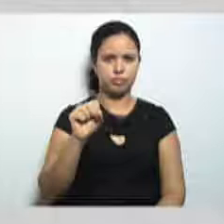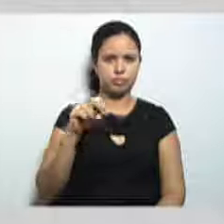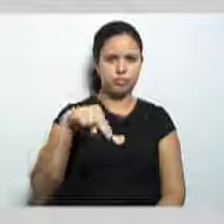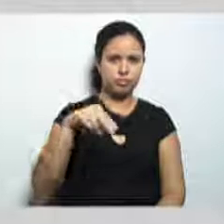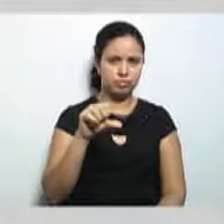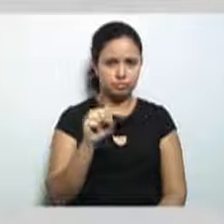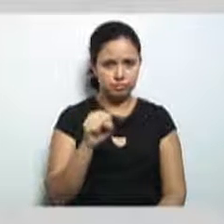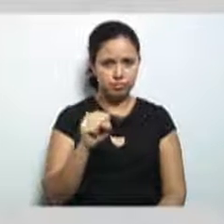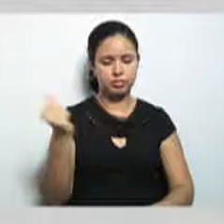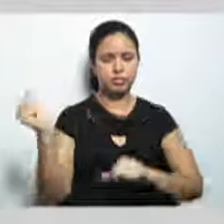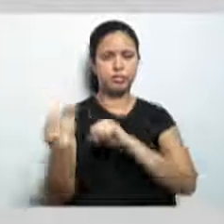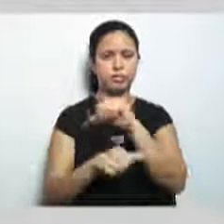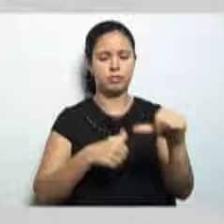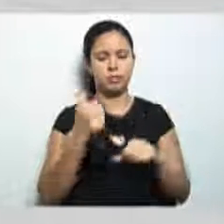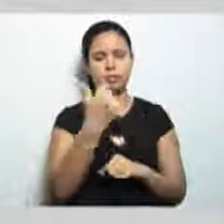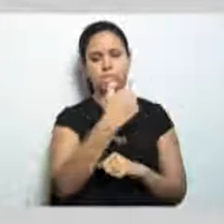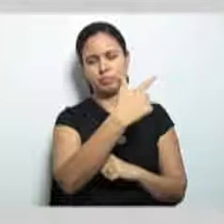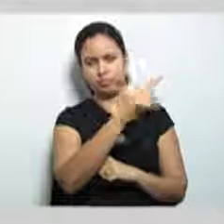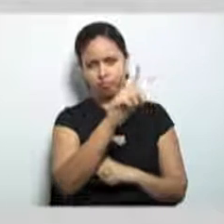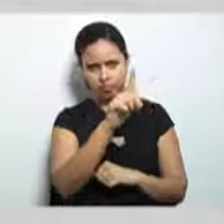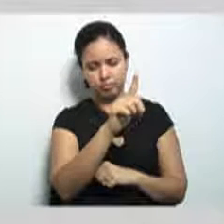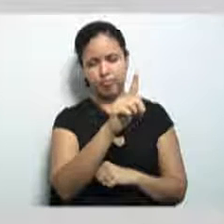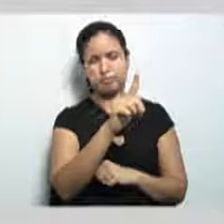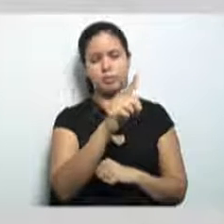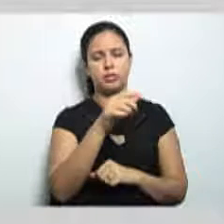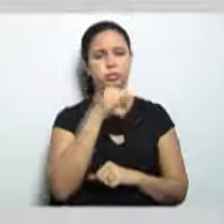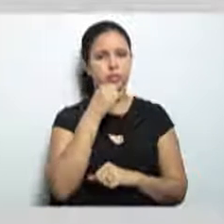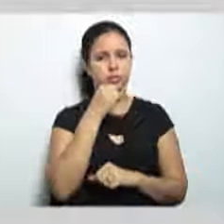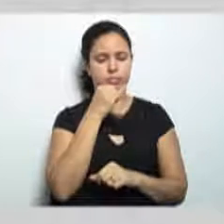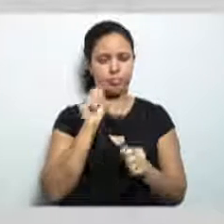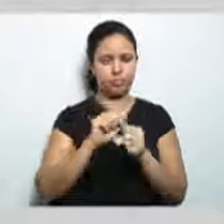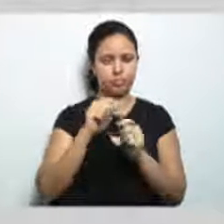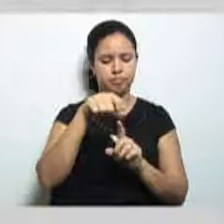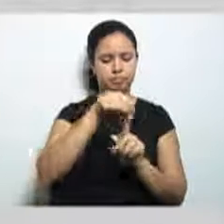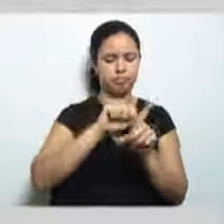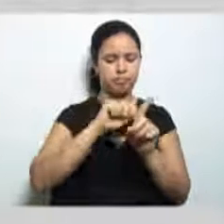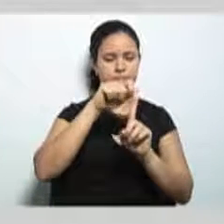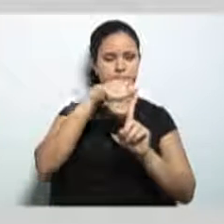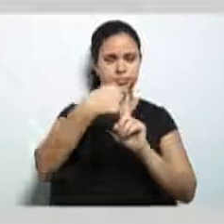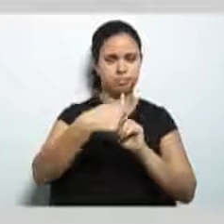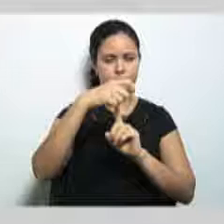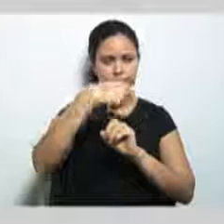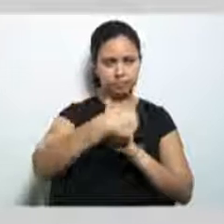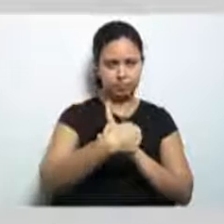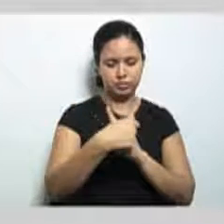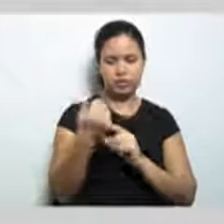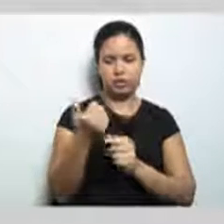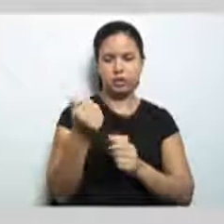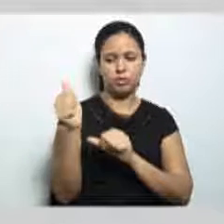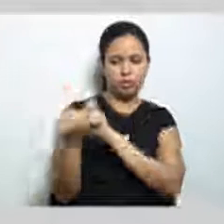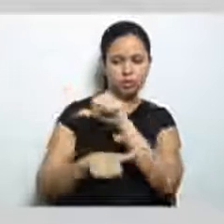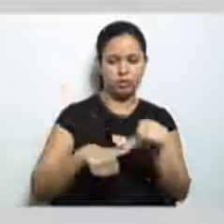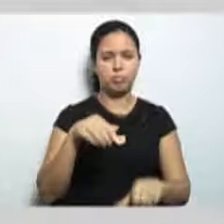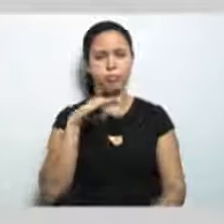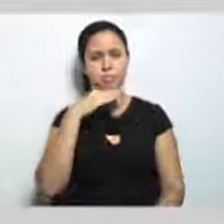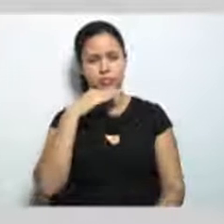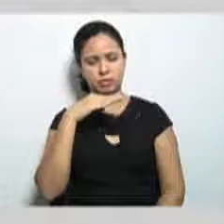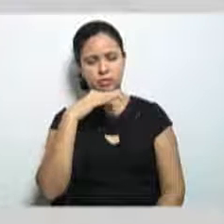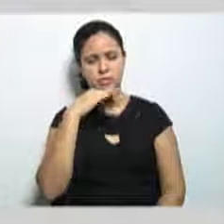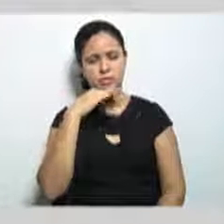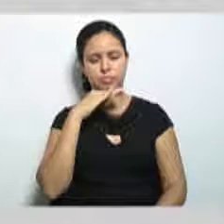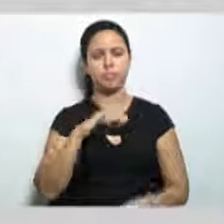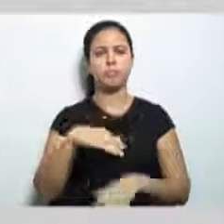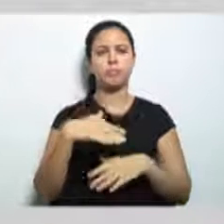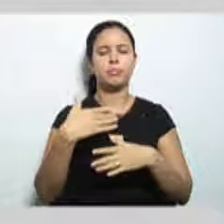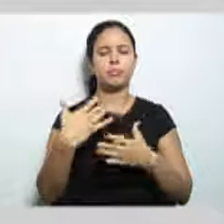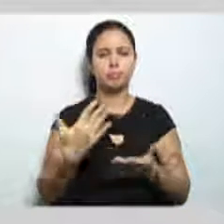esses bens por outros. Produzimos banana e trocamos por manga. Na atualidade, não trocamos os bens